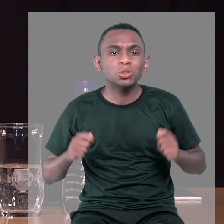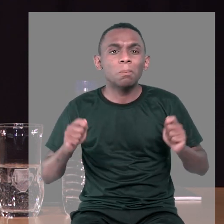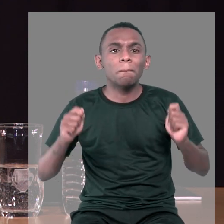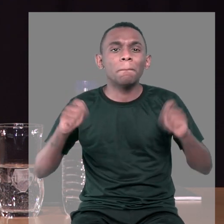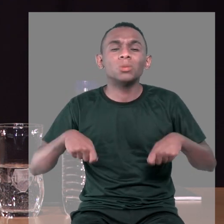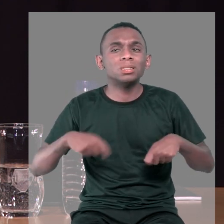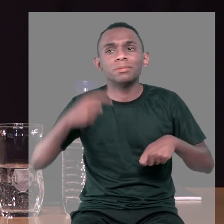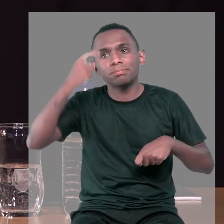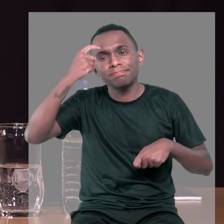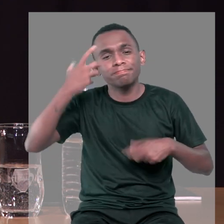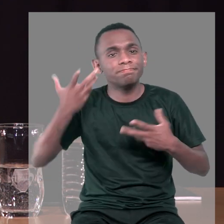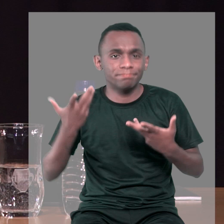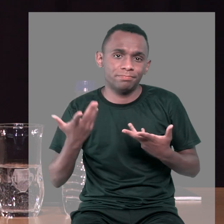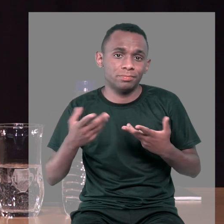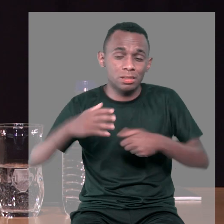da solidão.